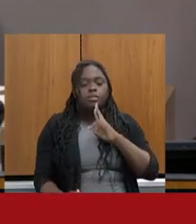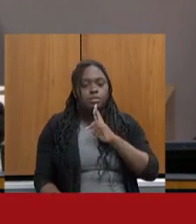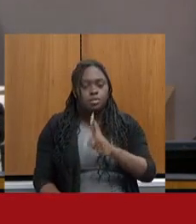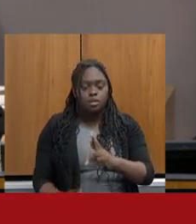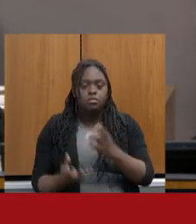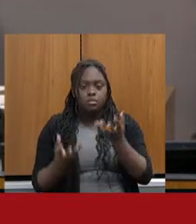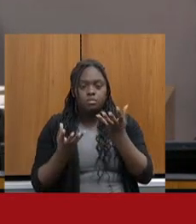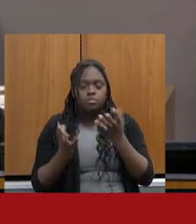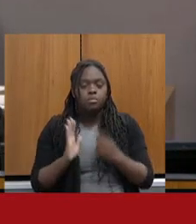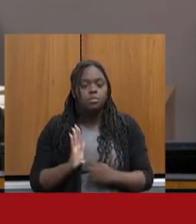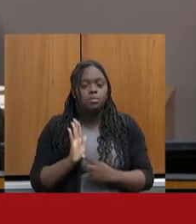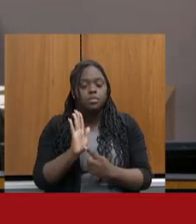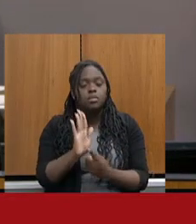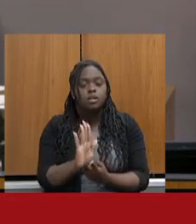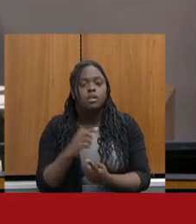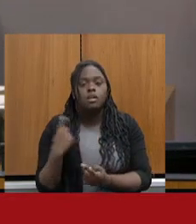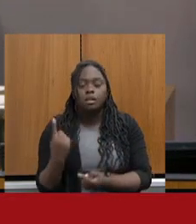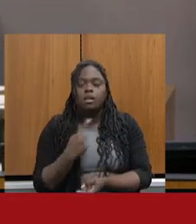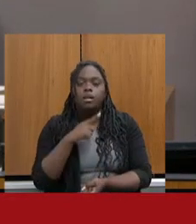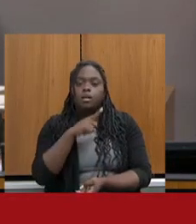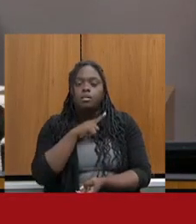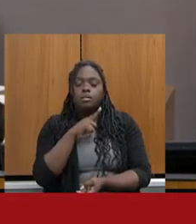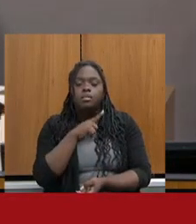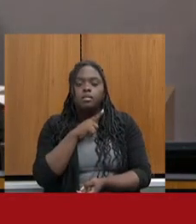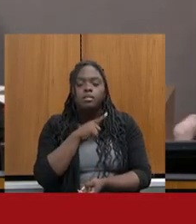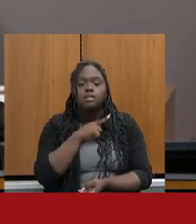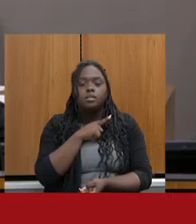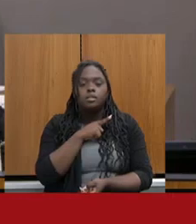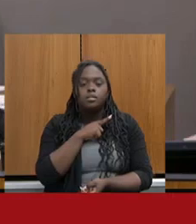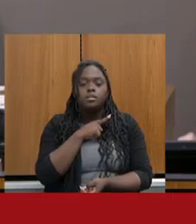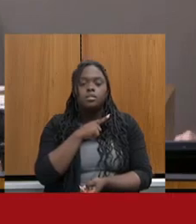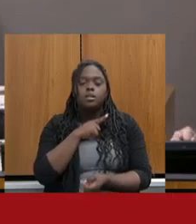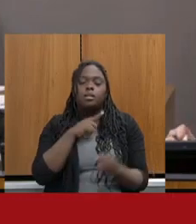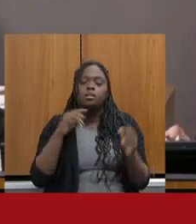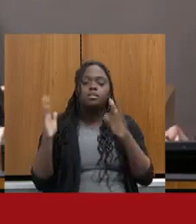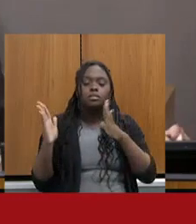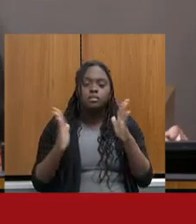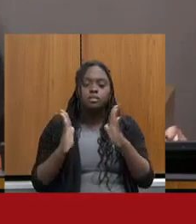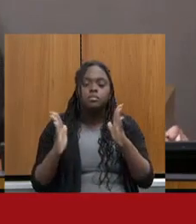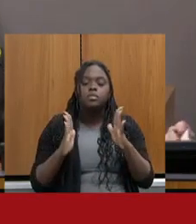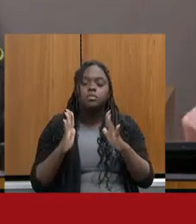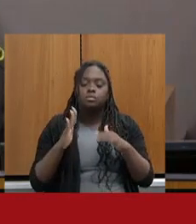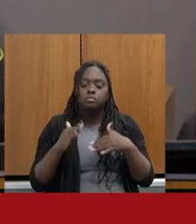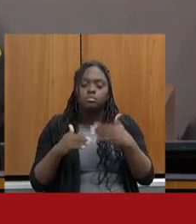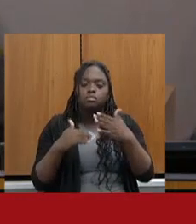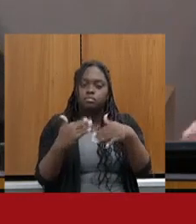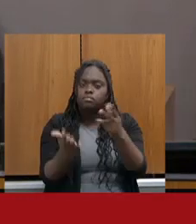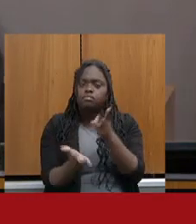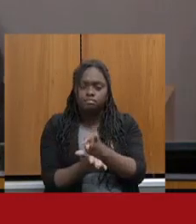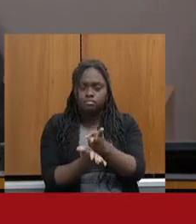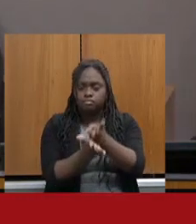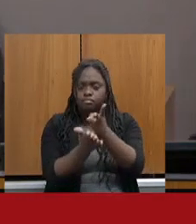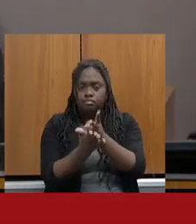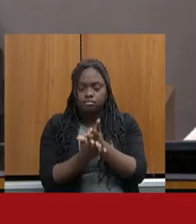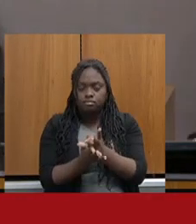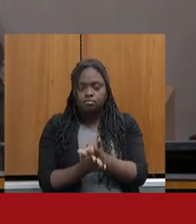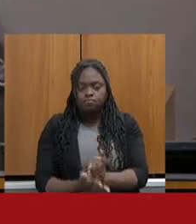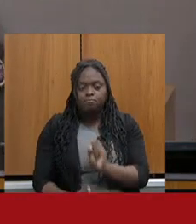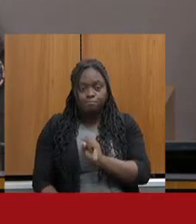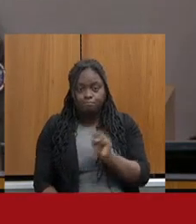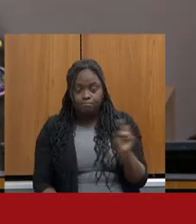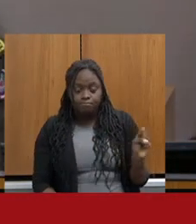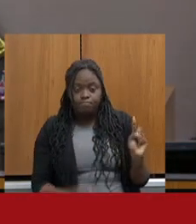o destaque que nós tivemos o efetivo ao longo desse período praticamente o mesmo senhores